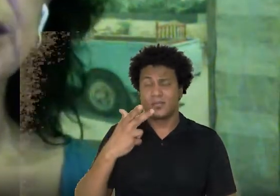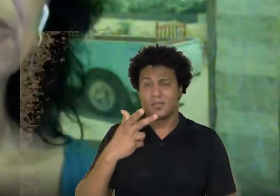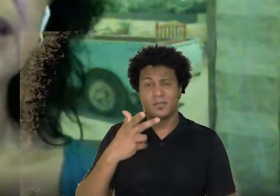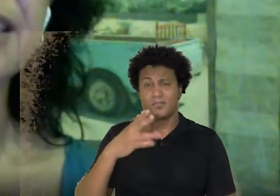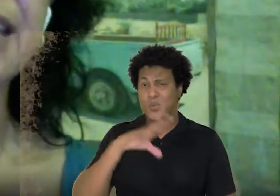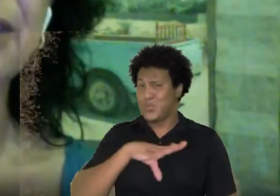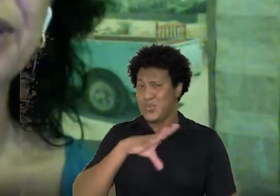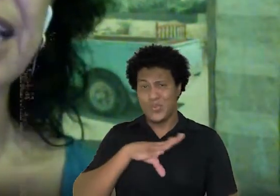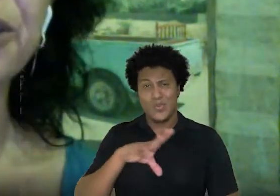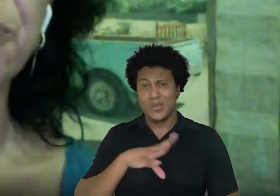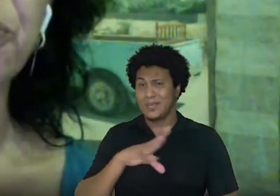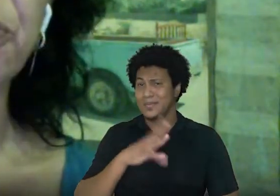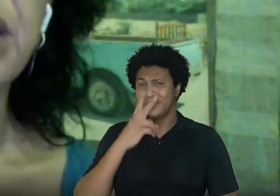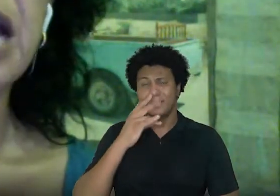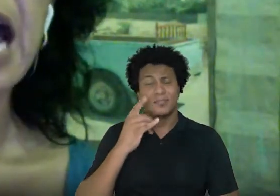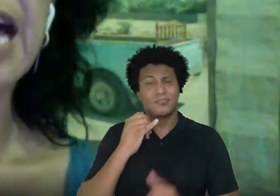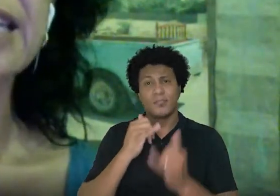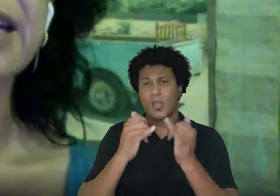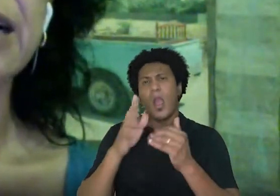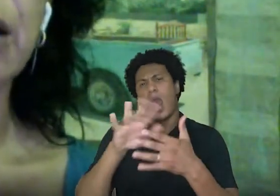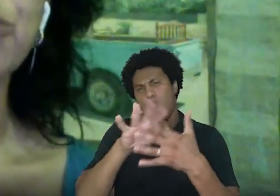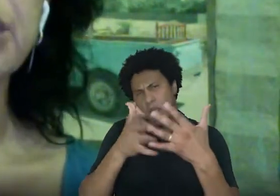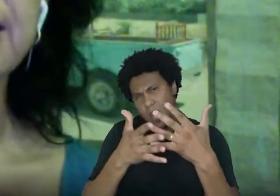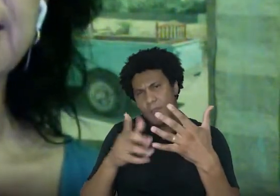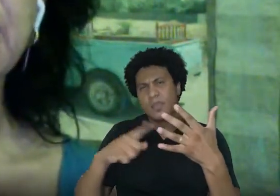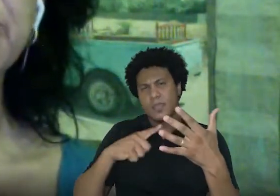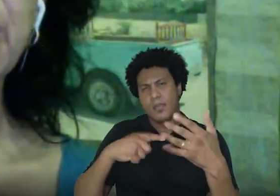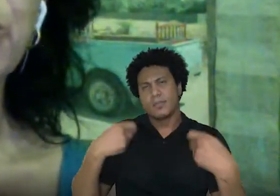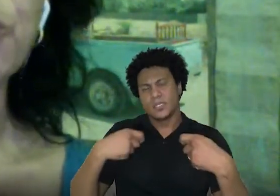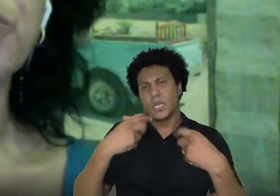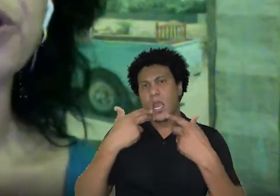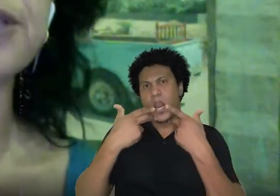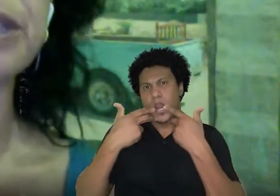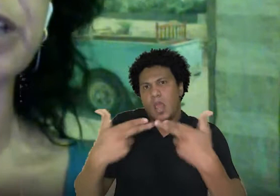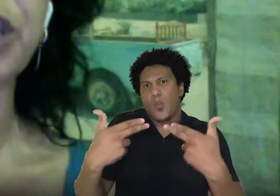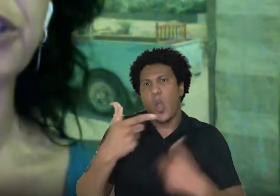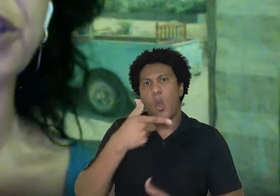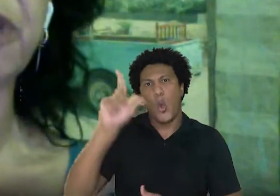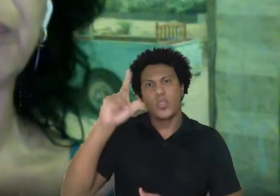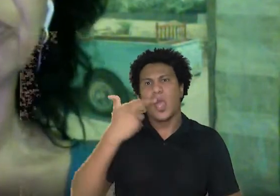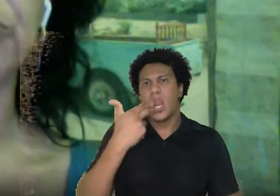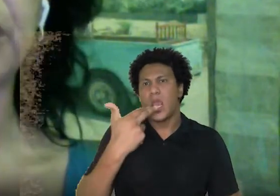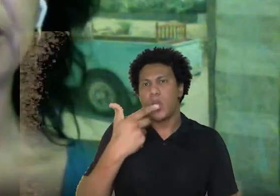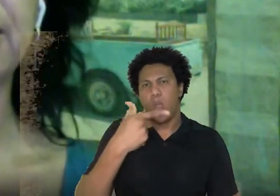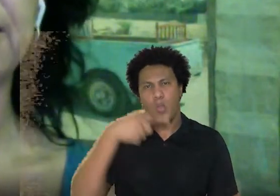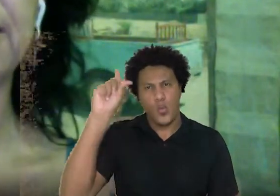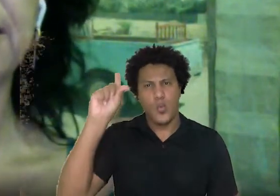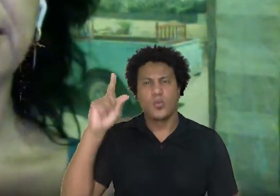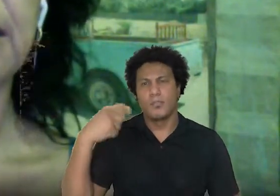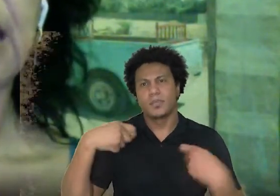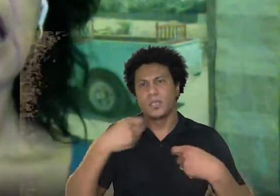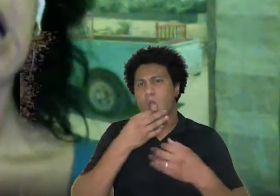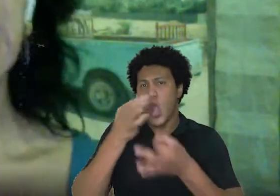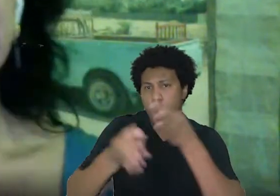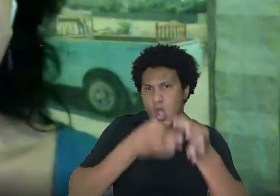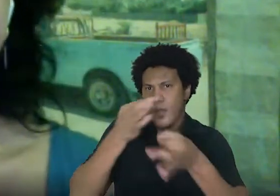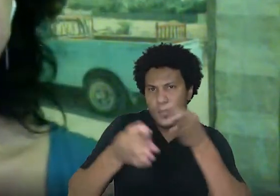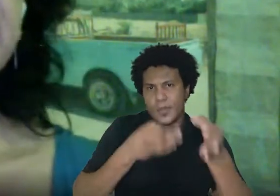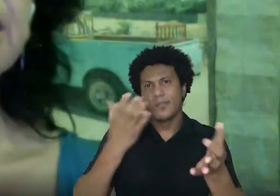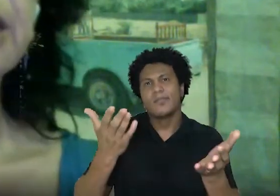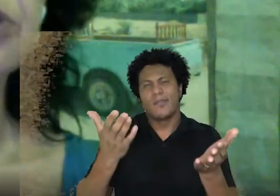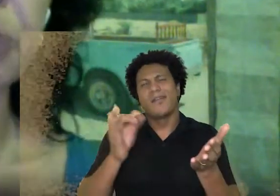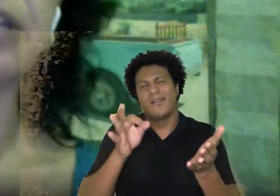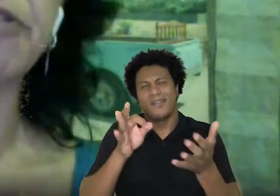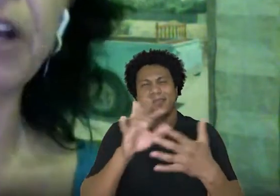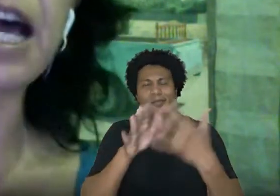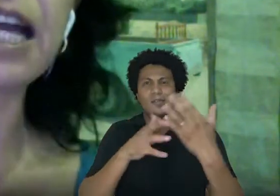falando até no backstage, né? Tipo, a audiodescrição está muito próxima da gente que fala português. A Libras, nem